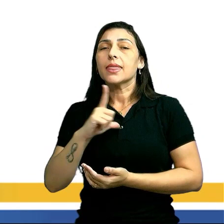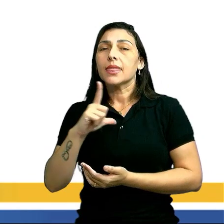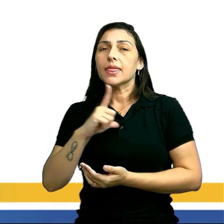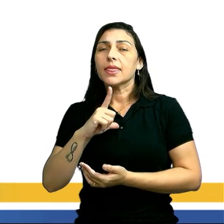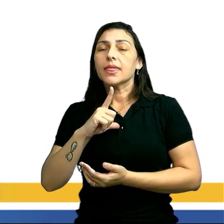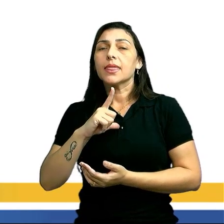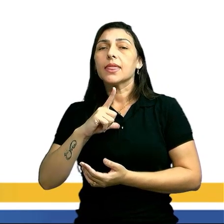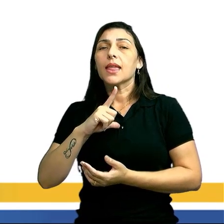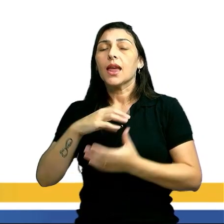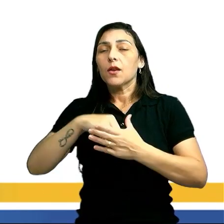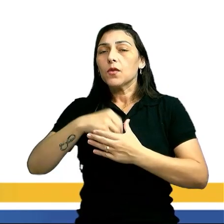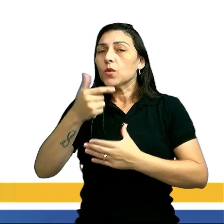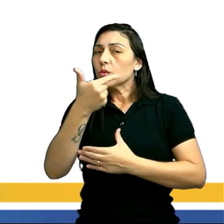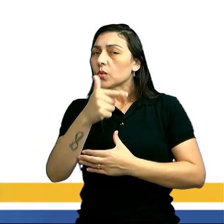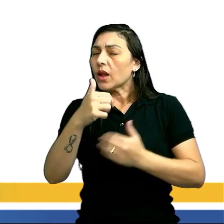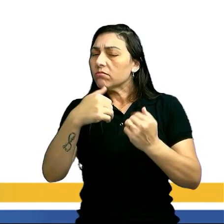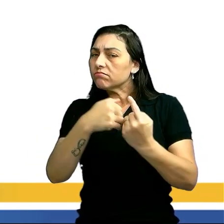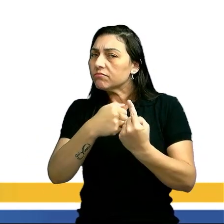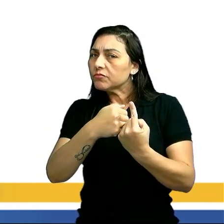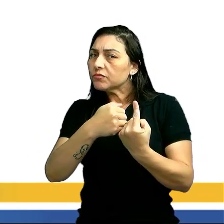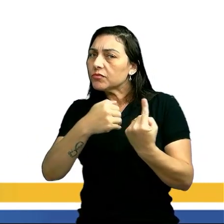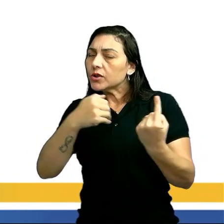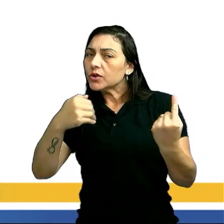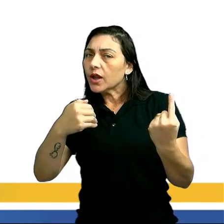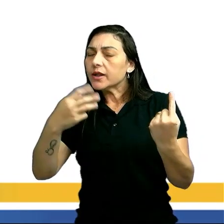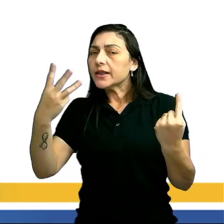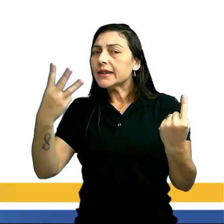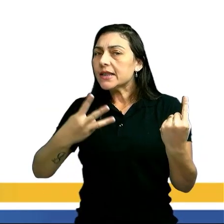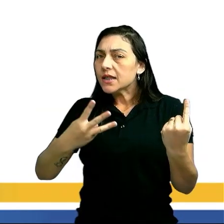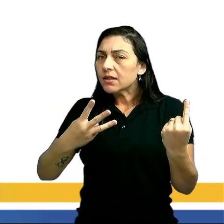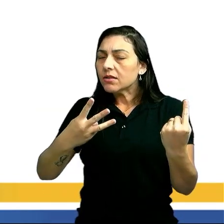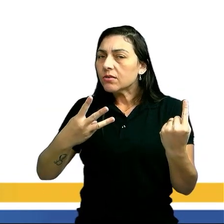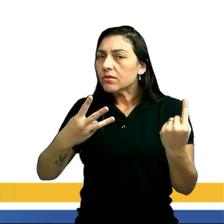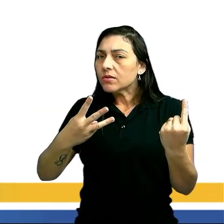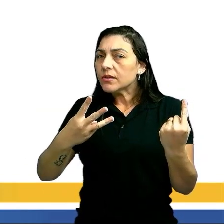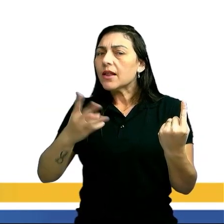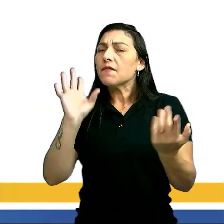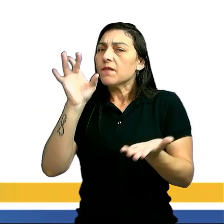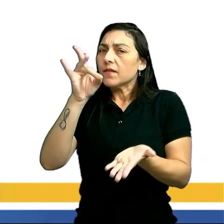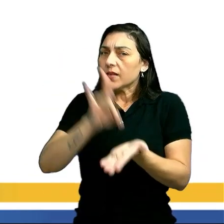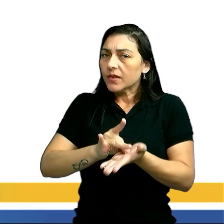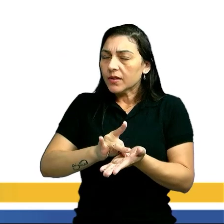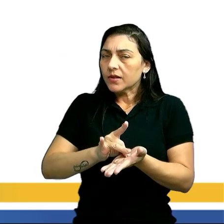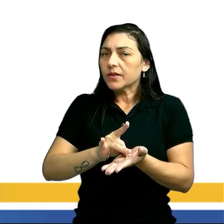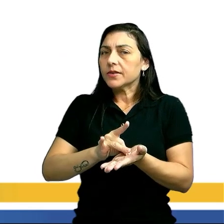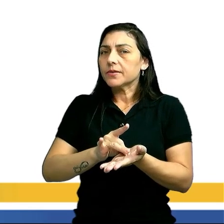virtude não estás afastado em terceiro grau da